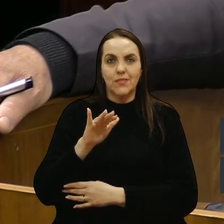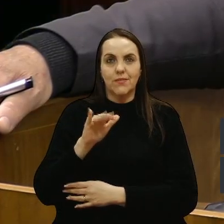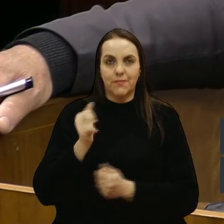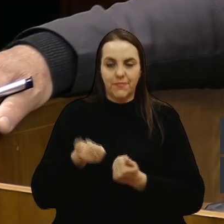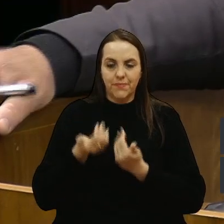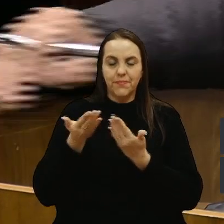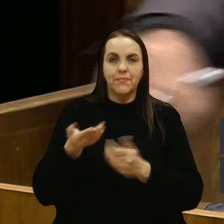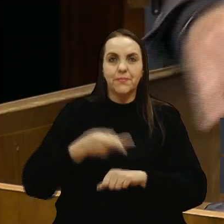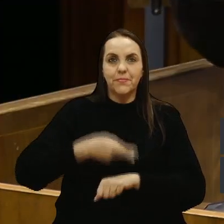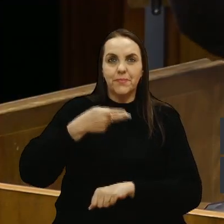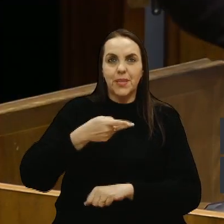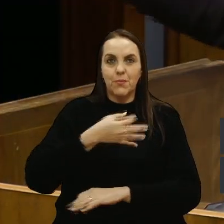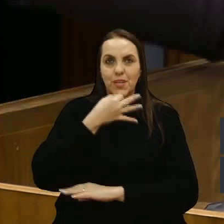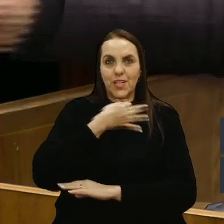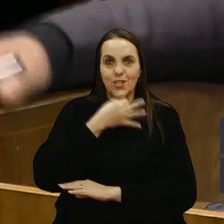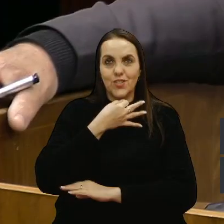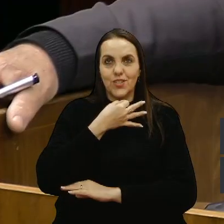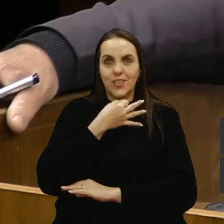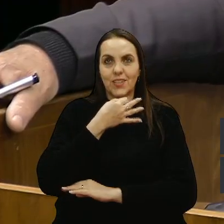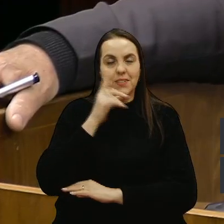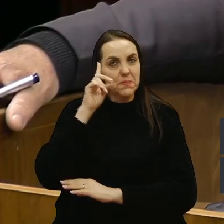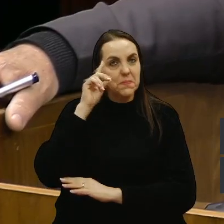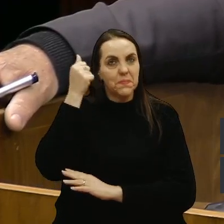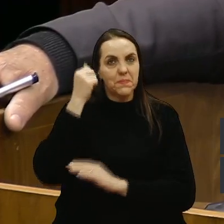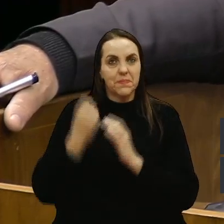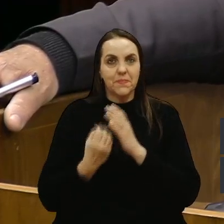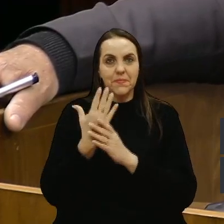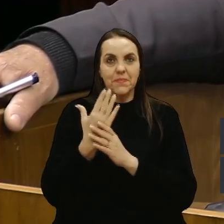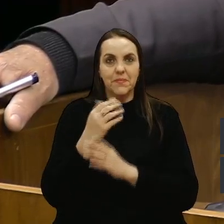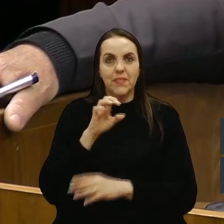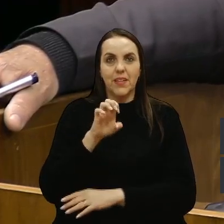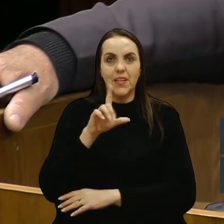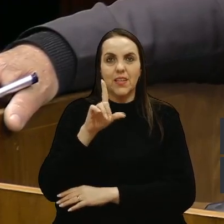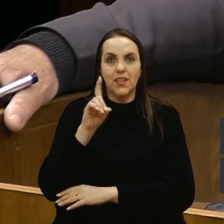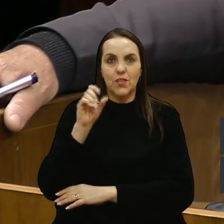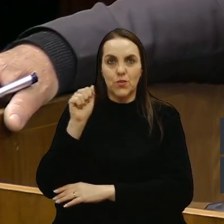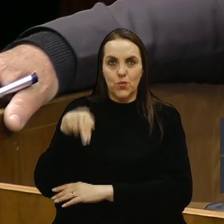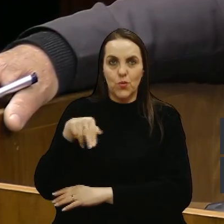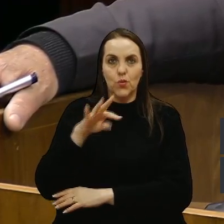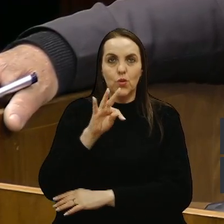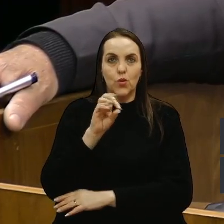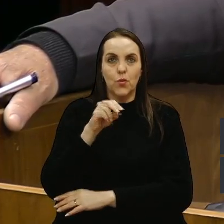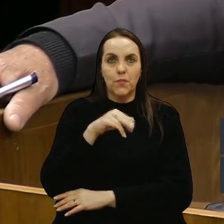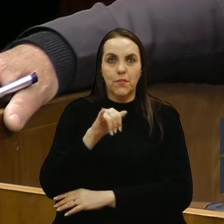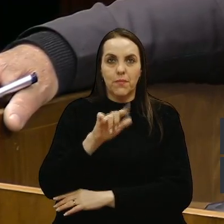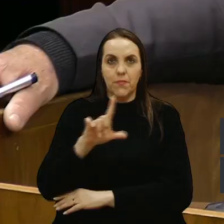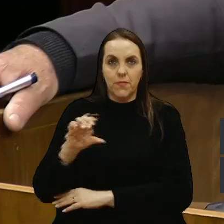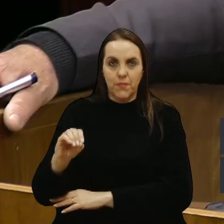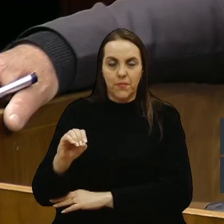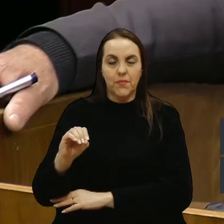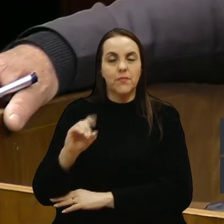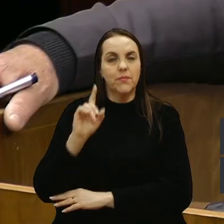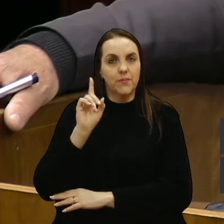Prêmio Caxias ao idealizador, ao Edson Tomiello, um grande